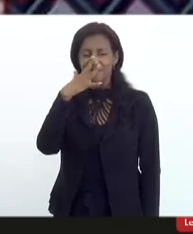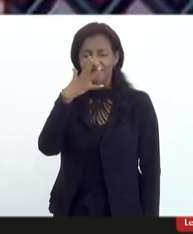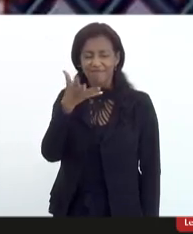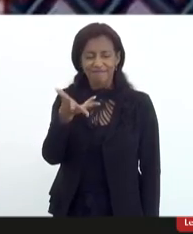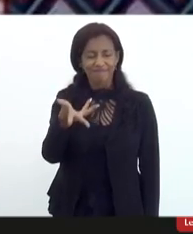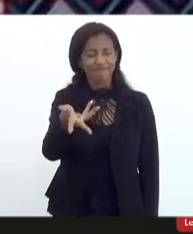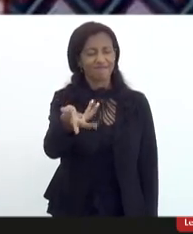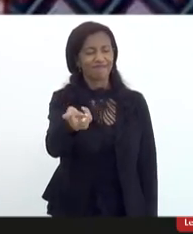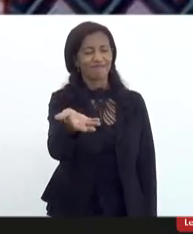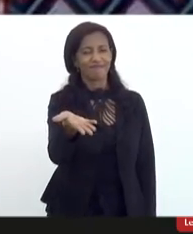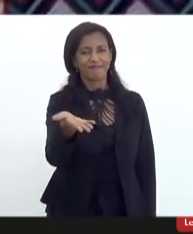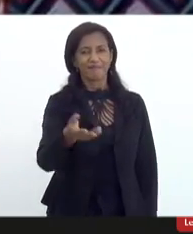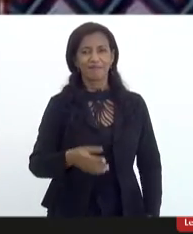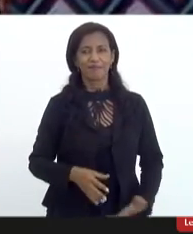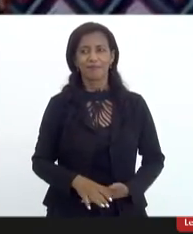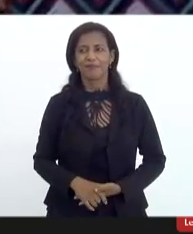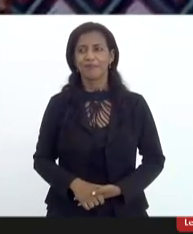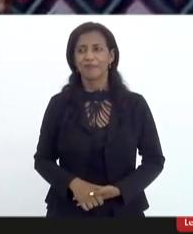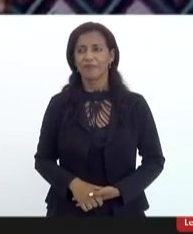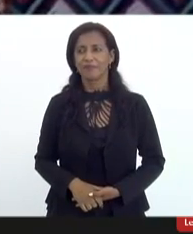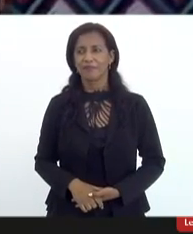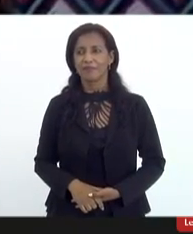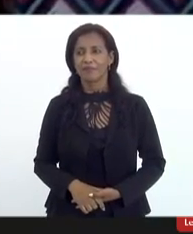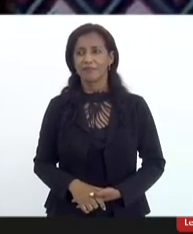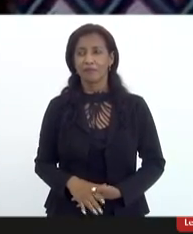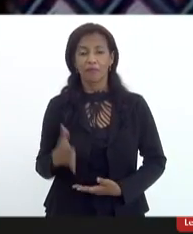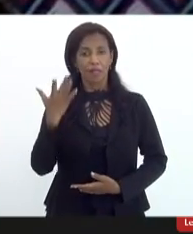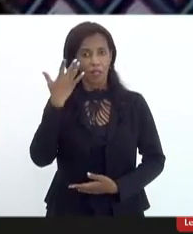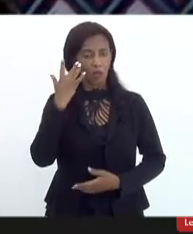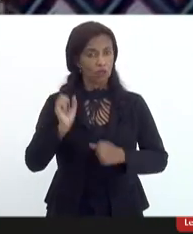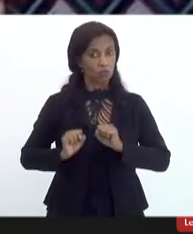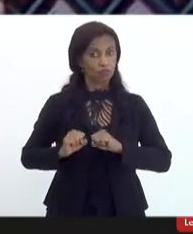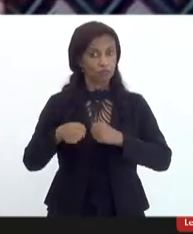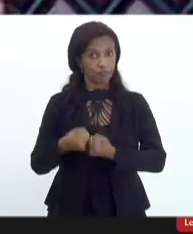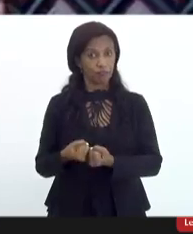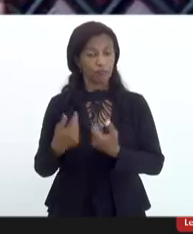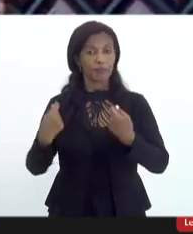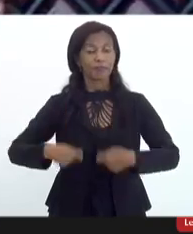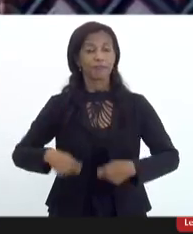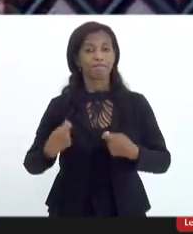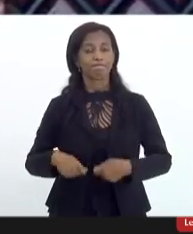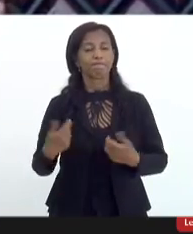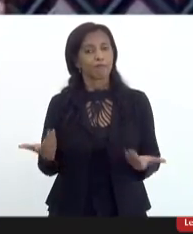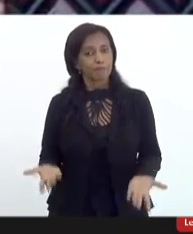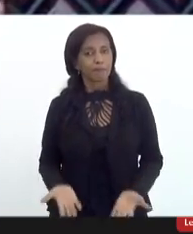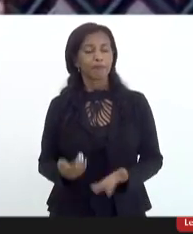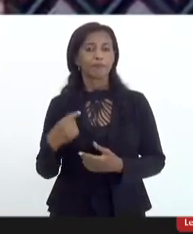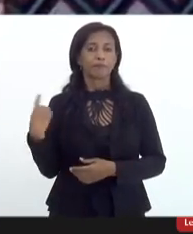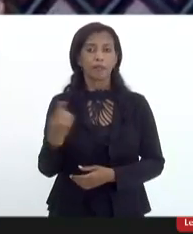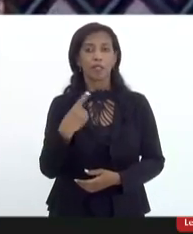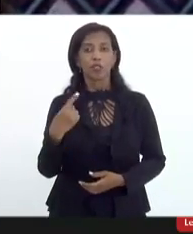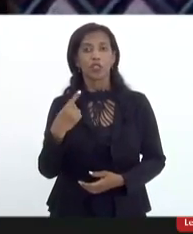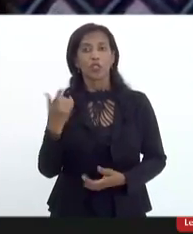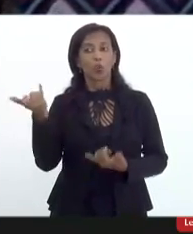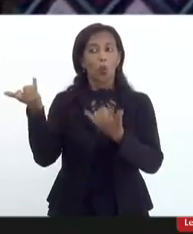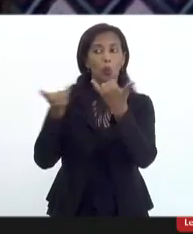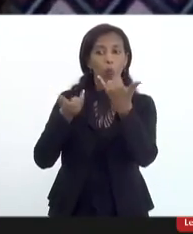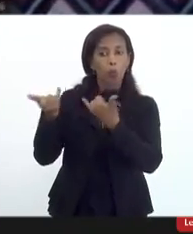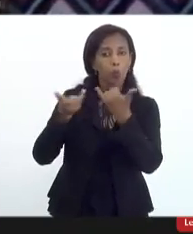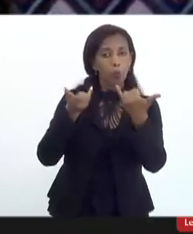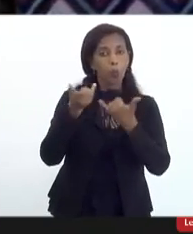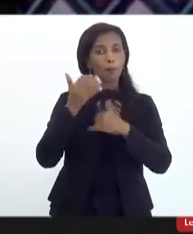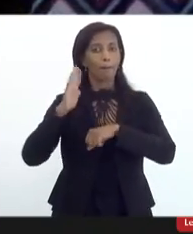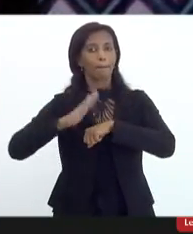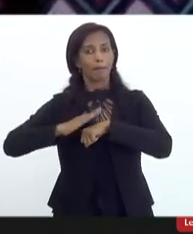Né? E acho que reforça aqui a necessidade, obviamente, da gente ouvir mais,